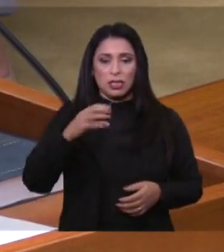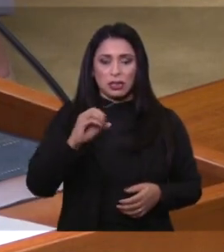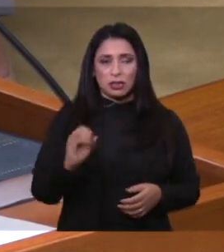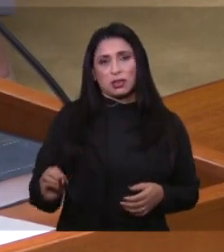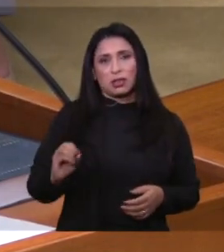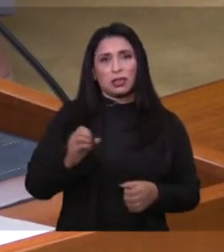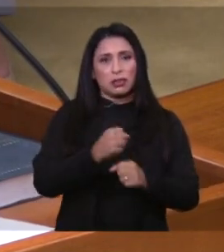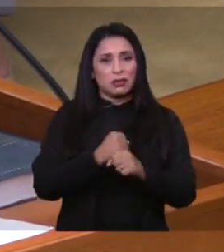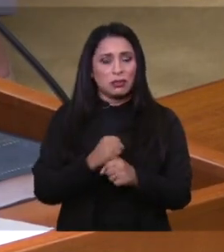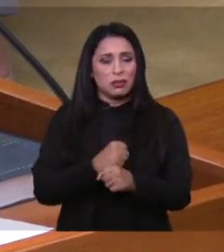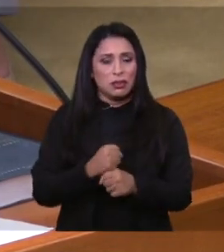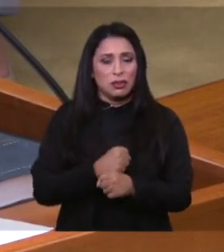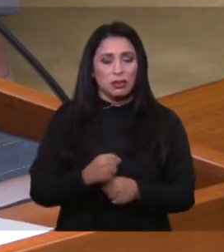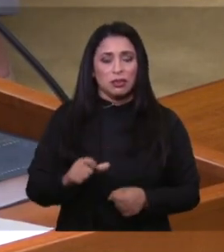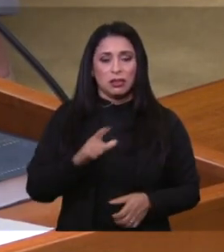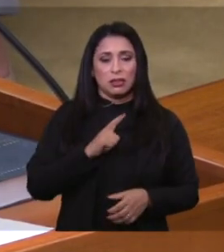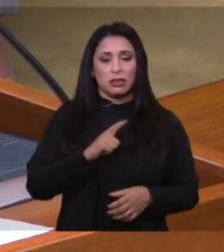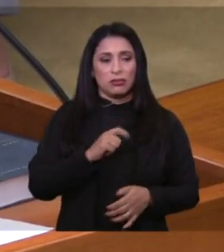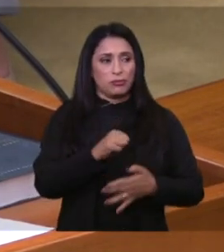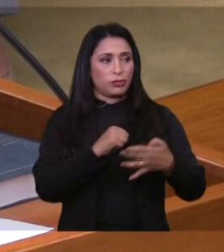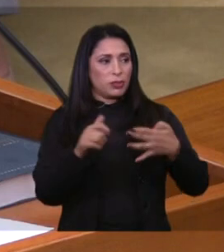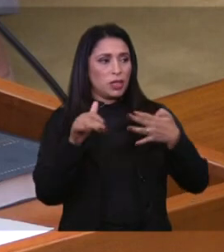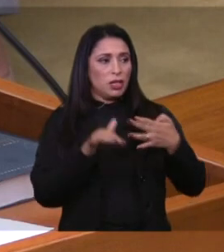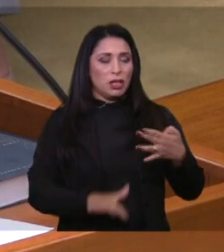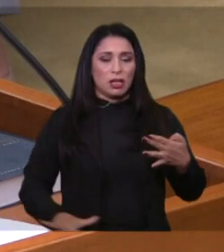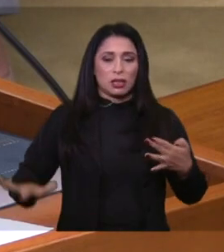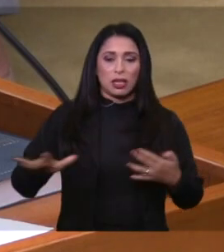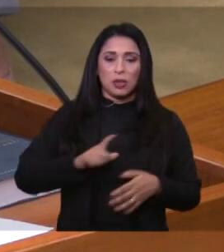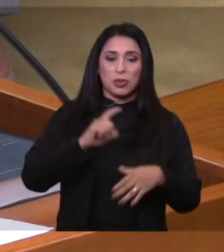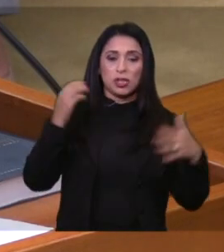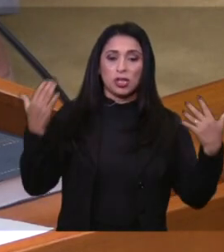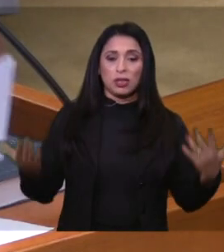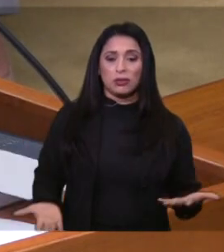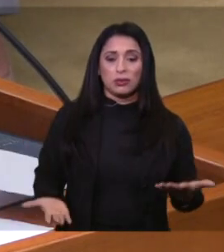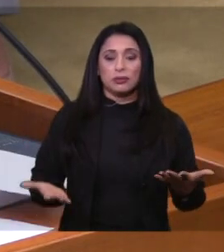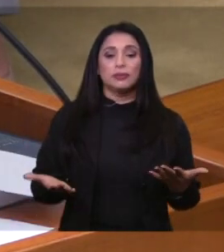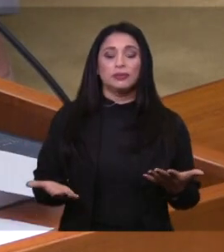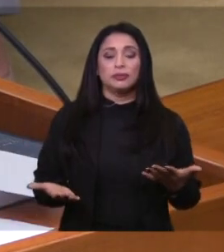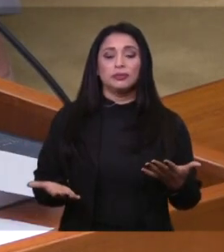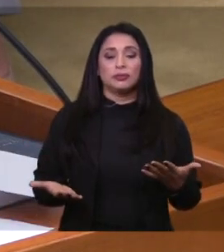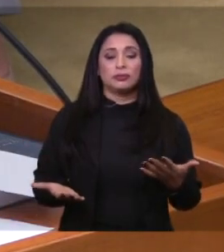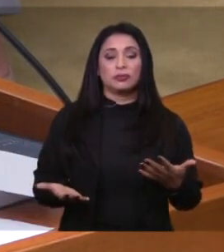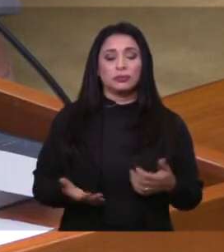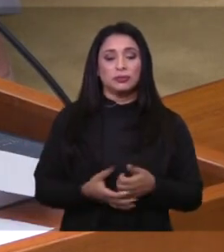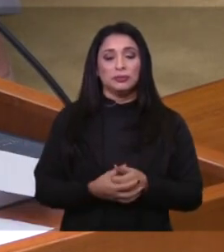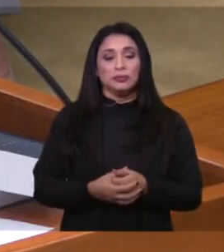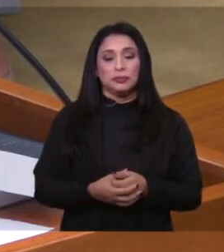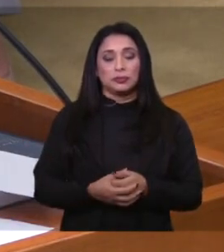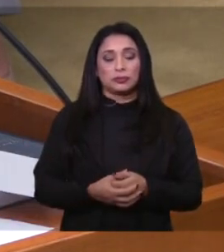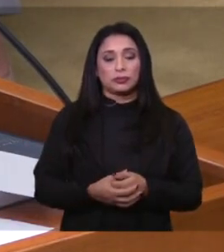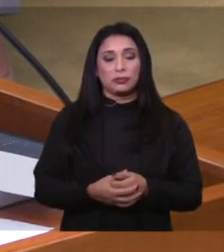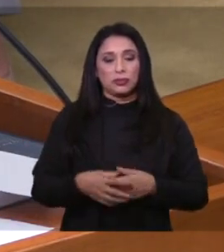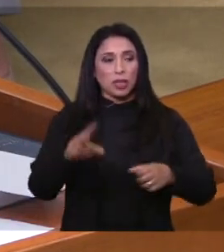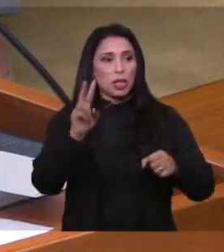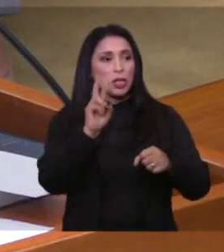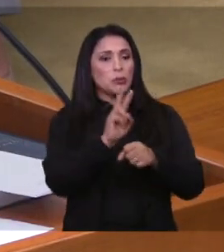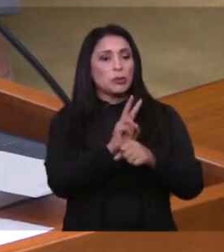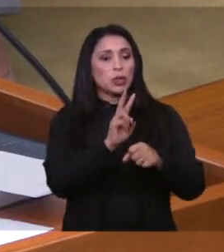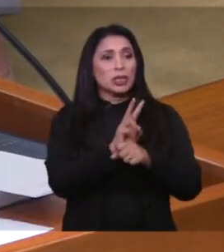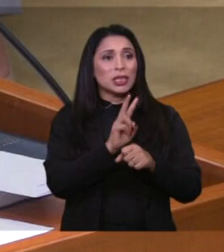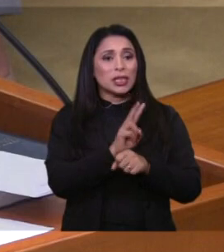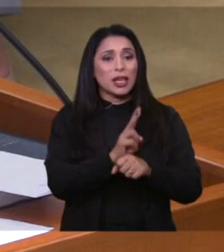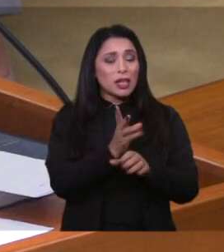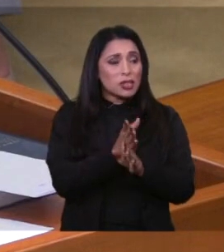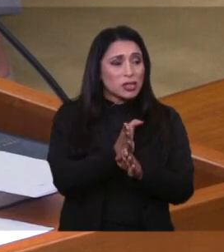anos gera efeitos sobre a jurisprudência dessa casa. E essa dicção que protege as duas